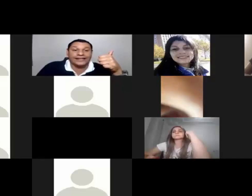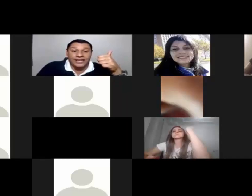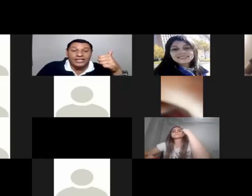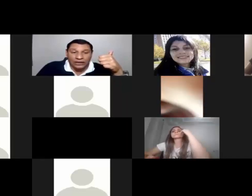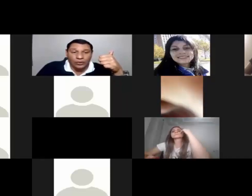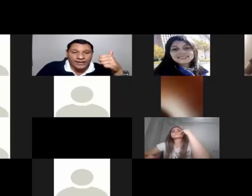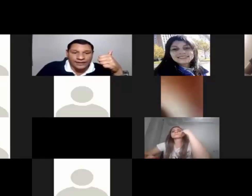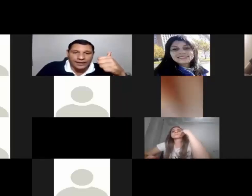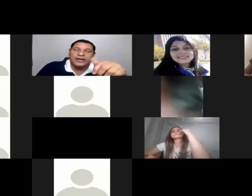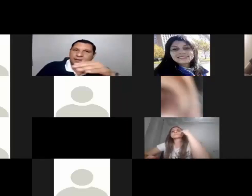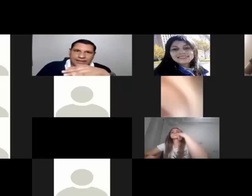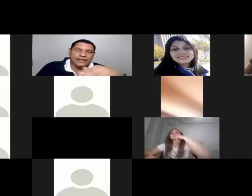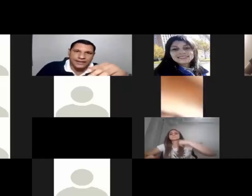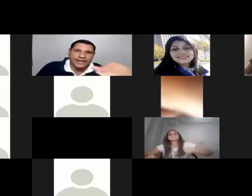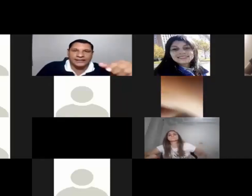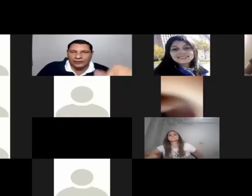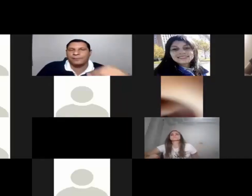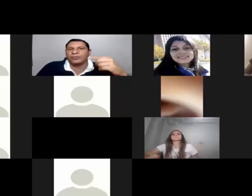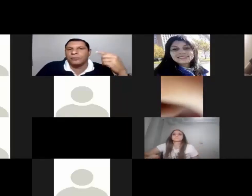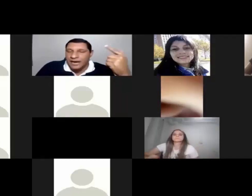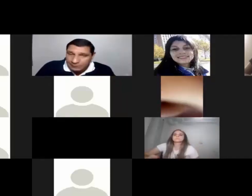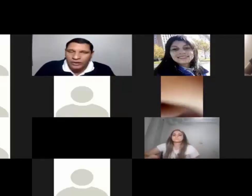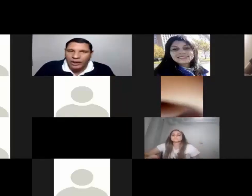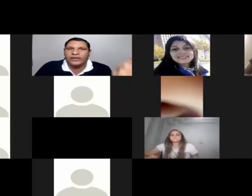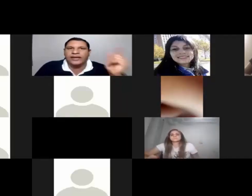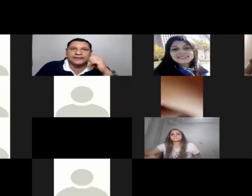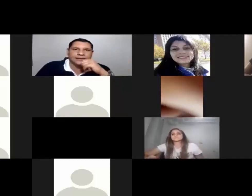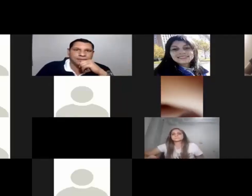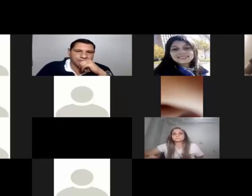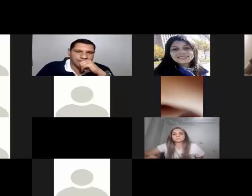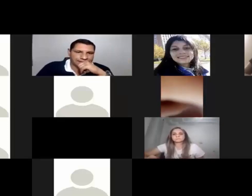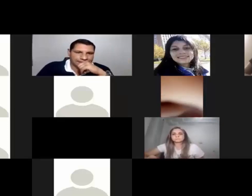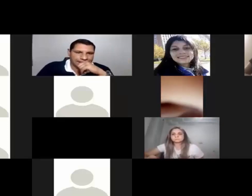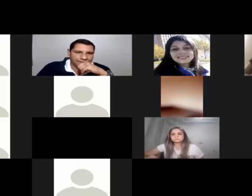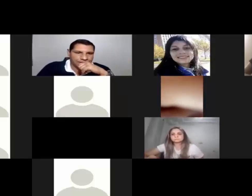quem está com ele né? sim quem está no mesmo local que ele sim